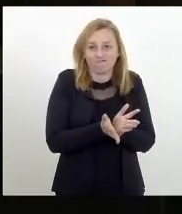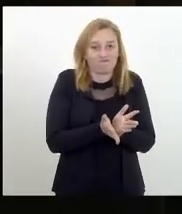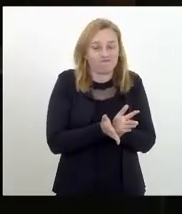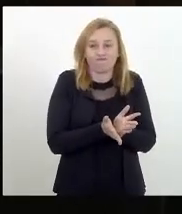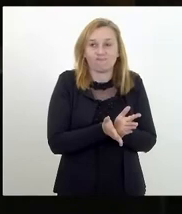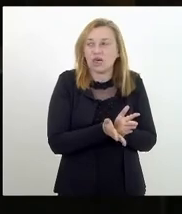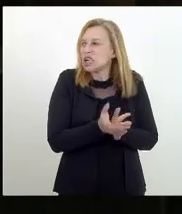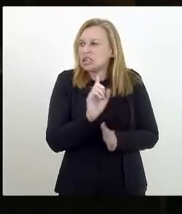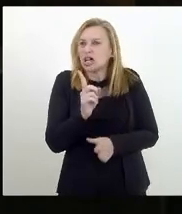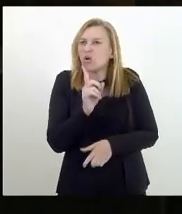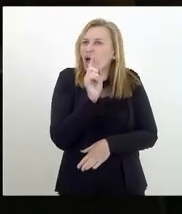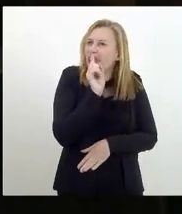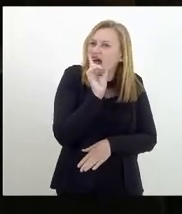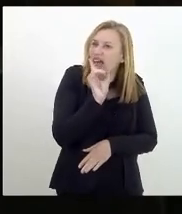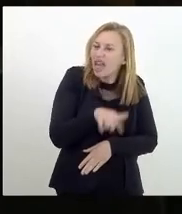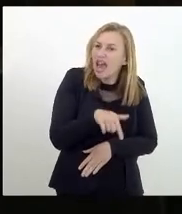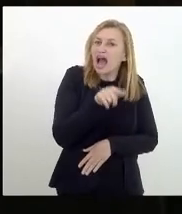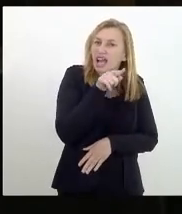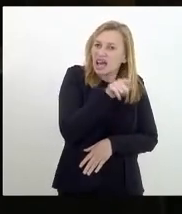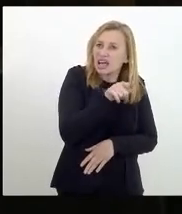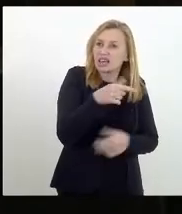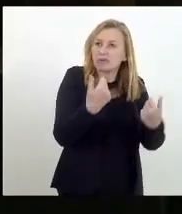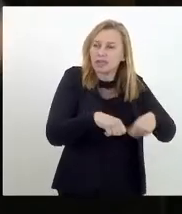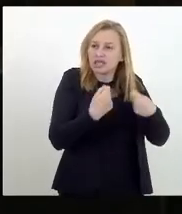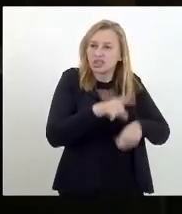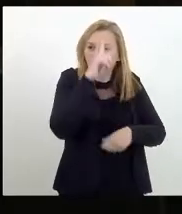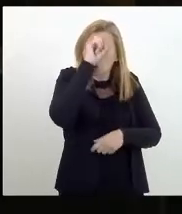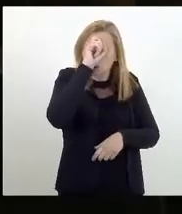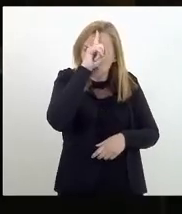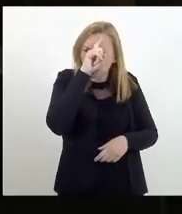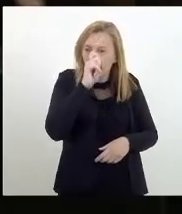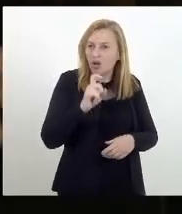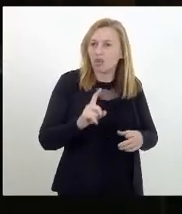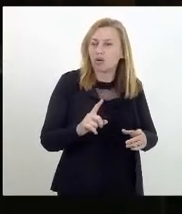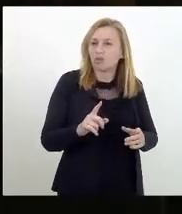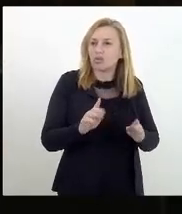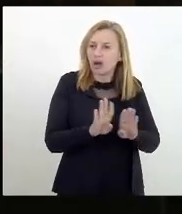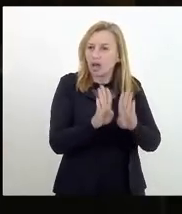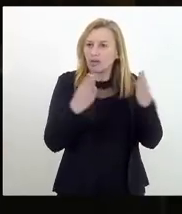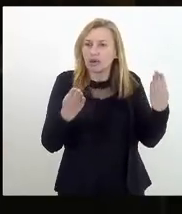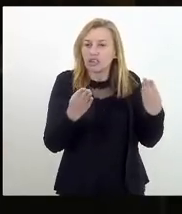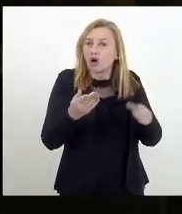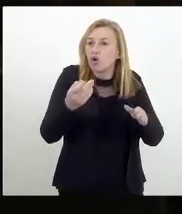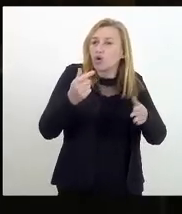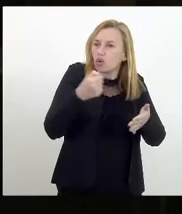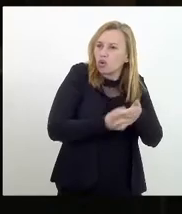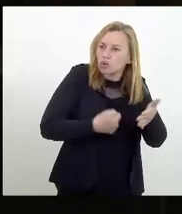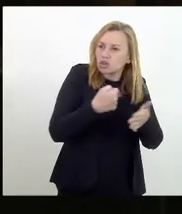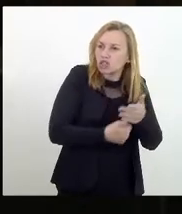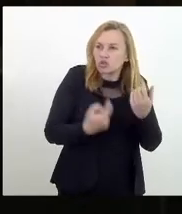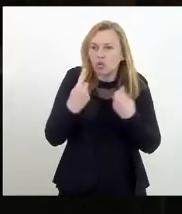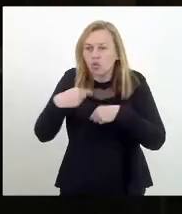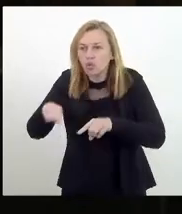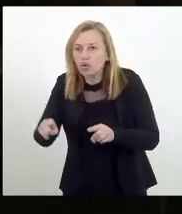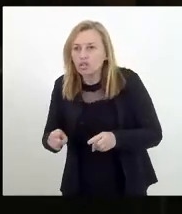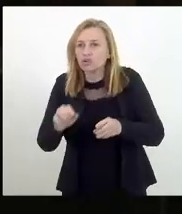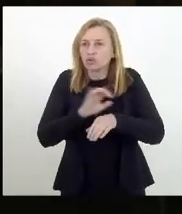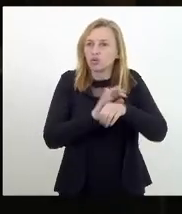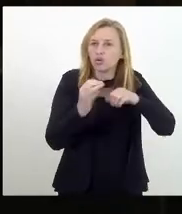e não são aqueles que precisam de hospitais funcionando que estão lutando contra convide enfim